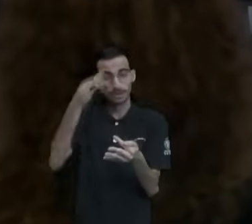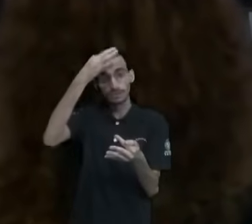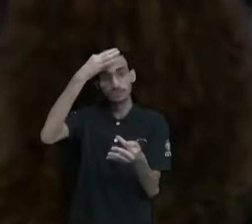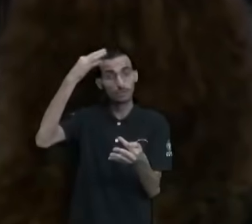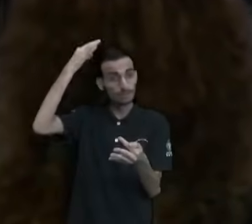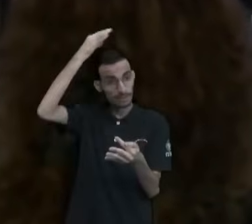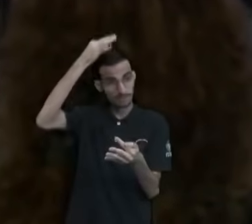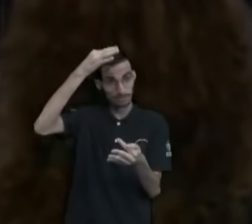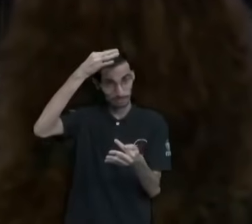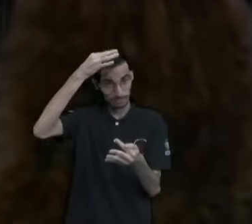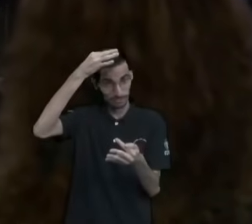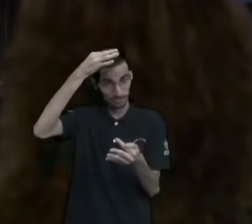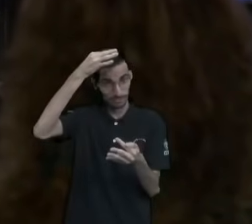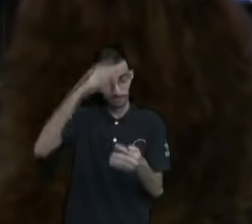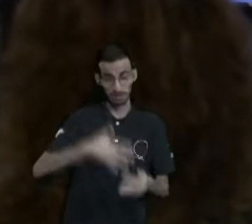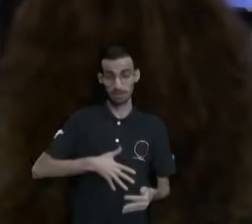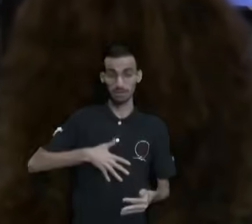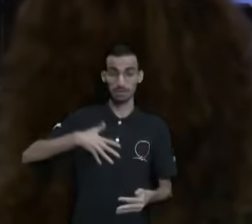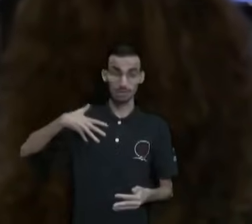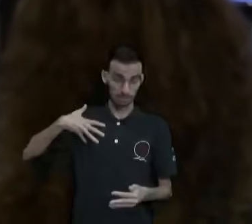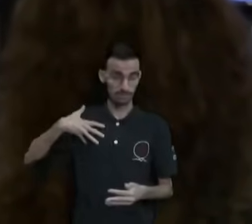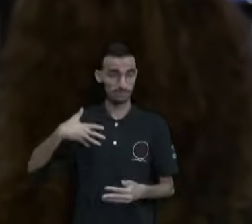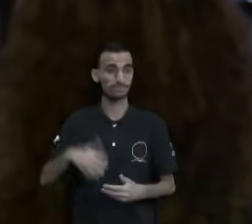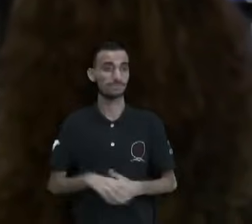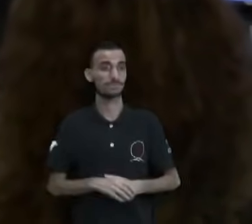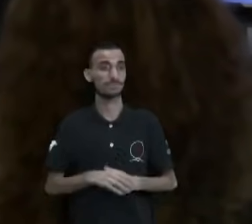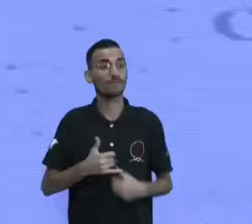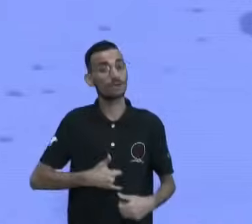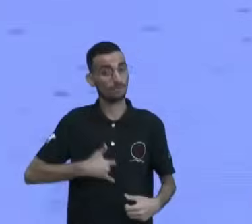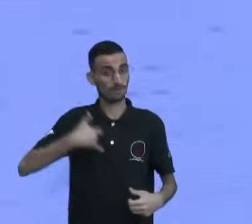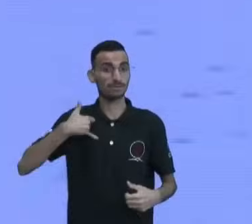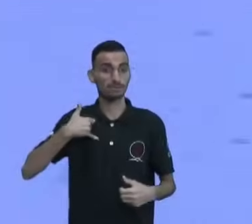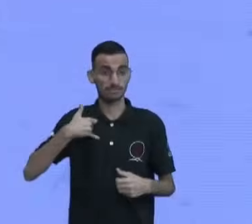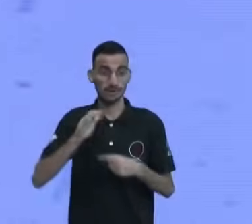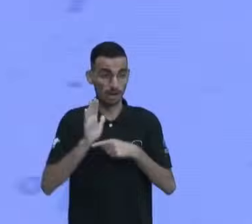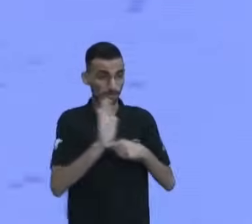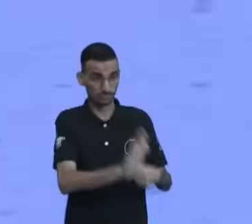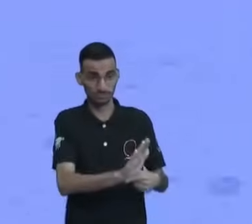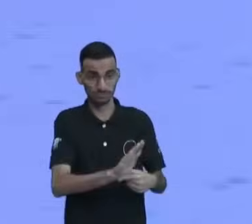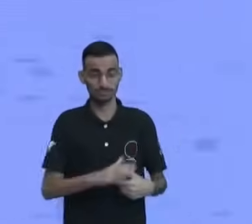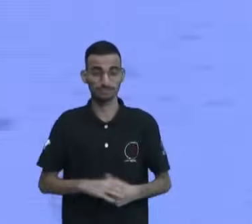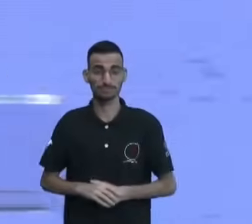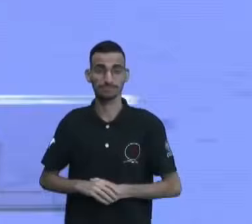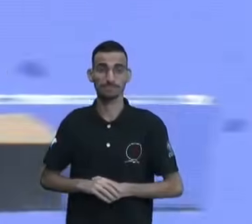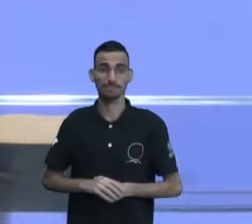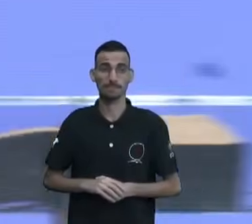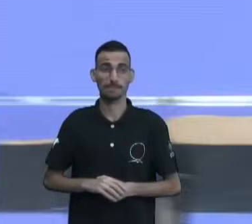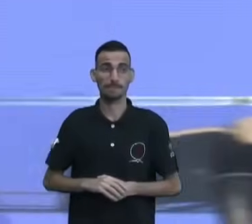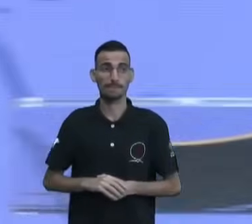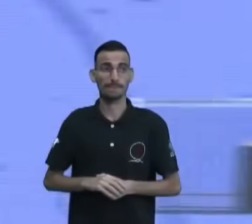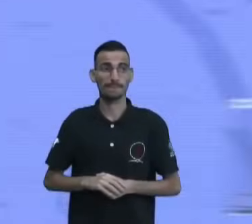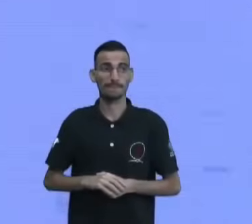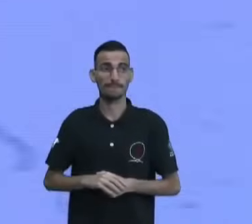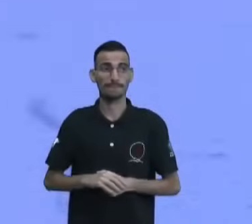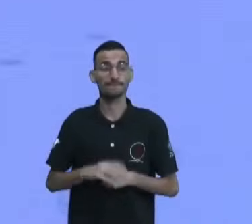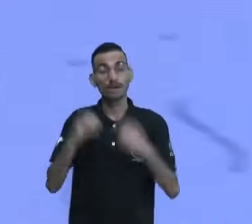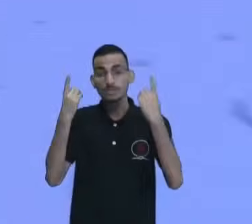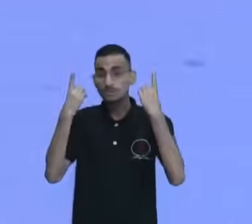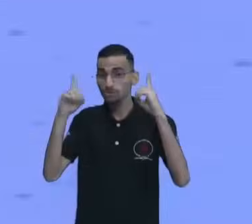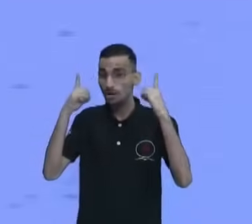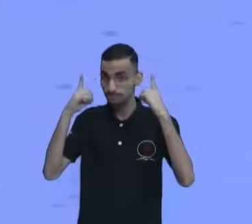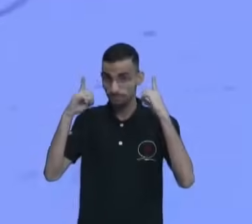ser abatido e não é à toa que Davi no Salmo 19 Versículo 13 ele diz uma coisa